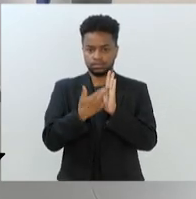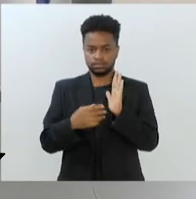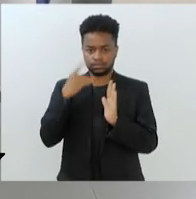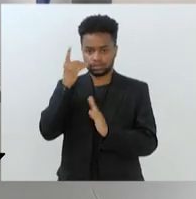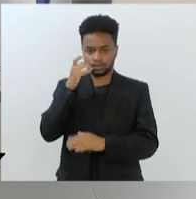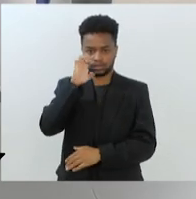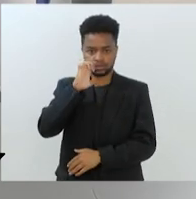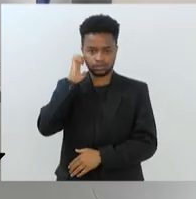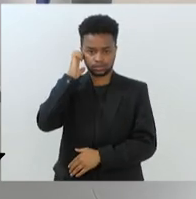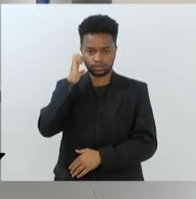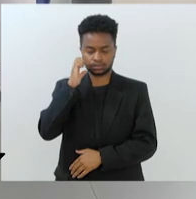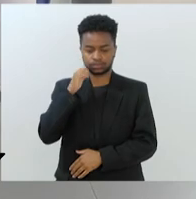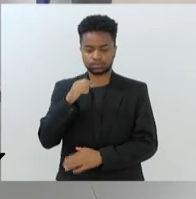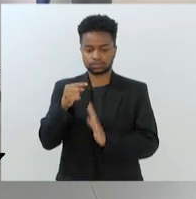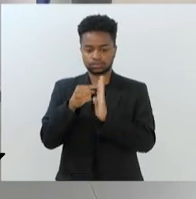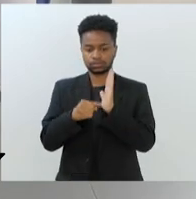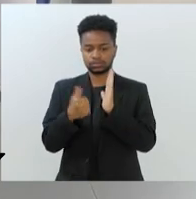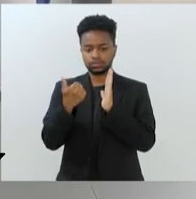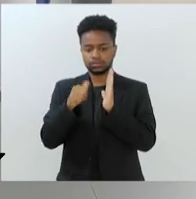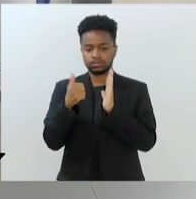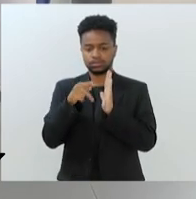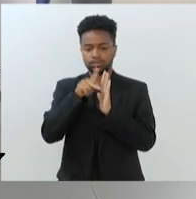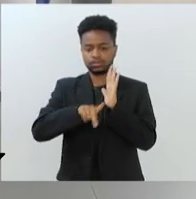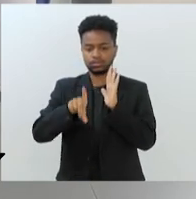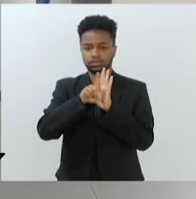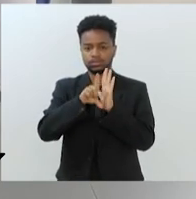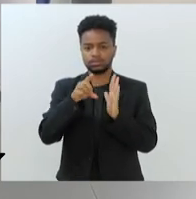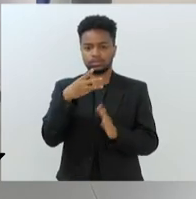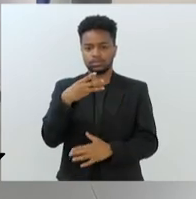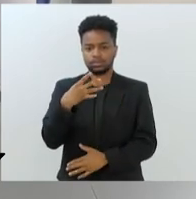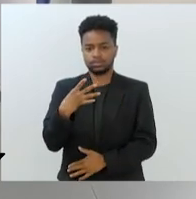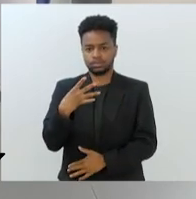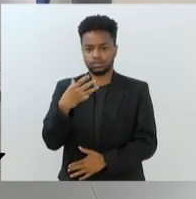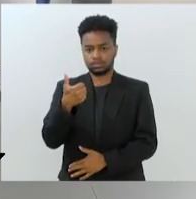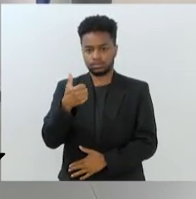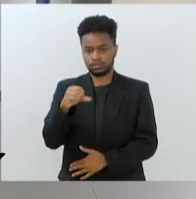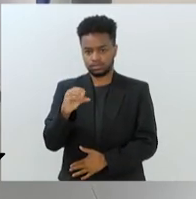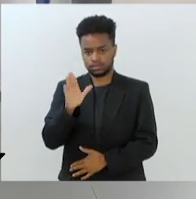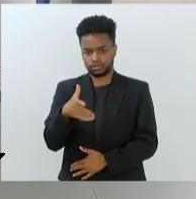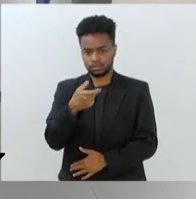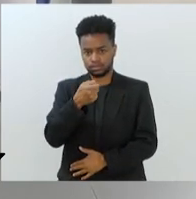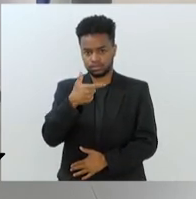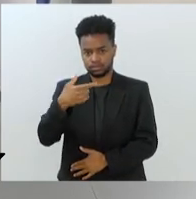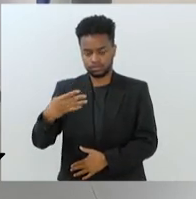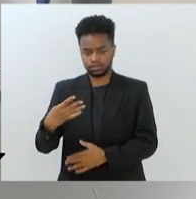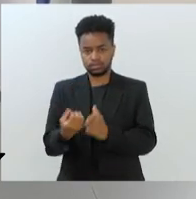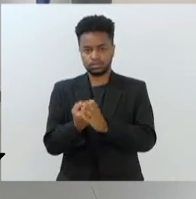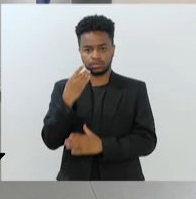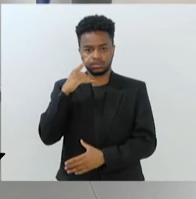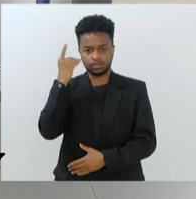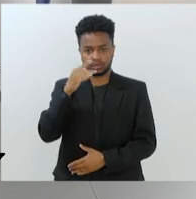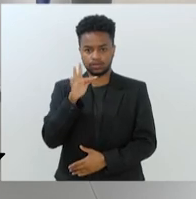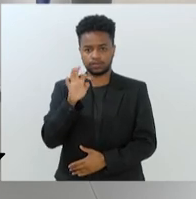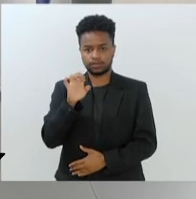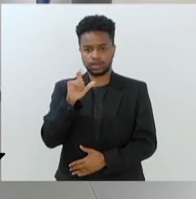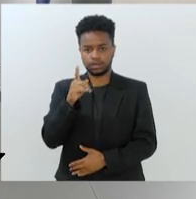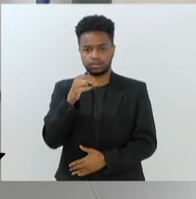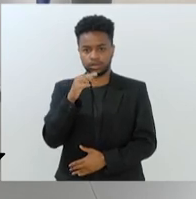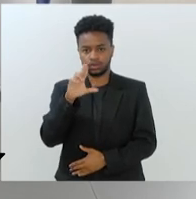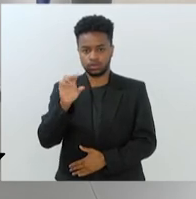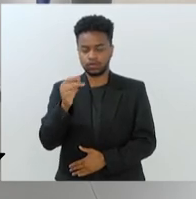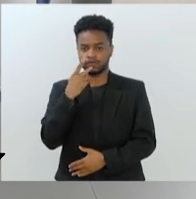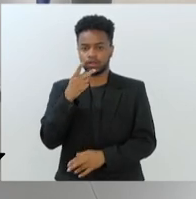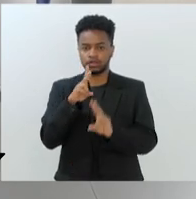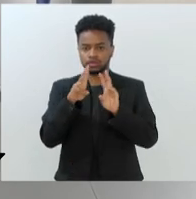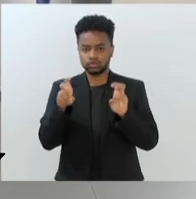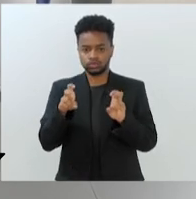Élica Takimoto é o 11 da pauta. Projeto de lei 3419 de 24, de autoria do deputado Filipinho Raves, que dispõe sobre o reconhecimento da robótica